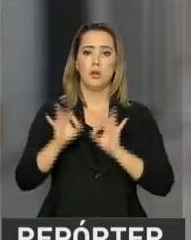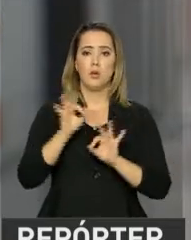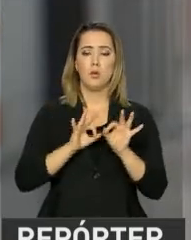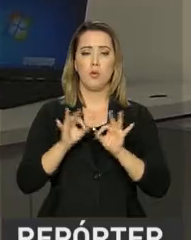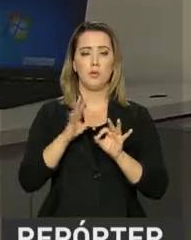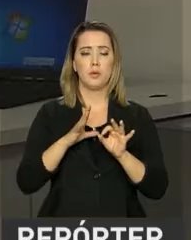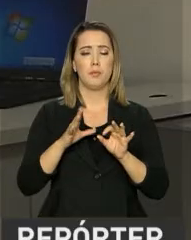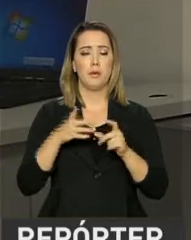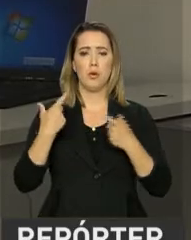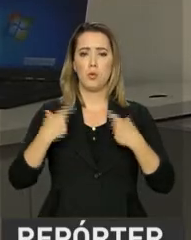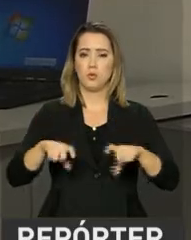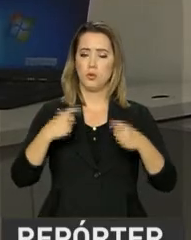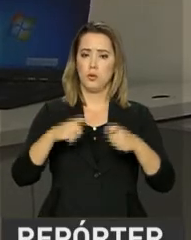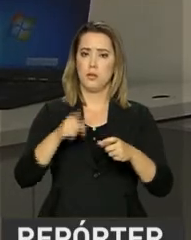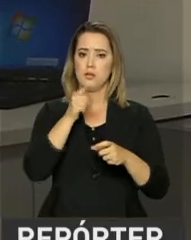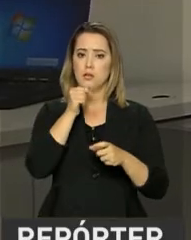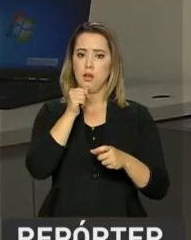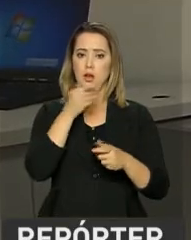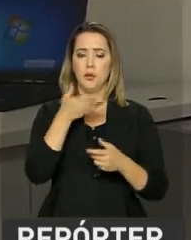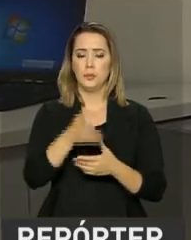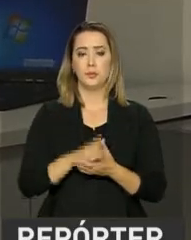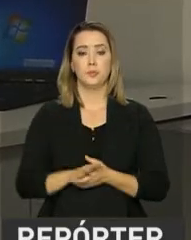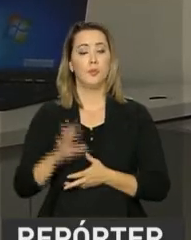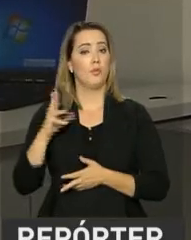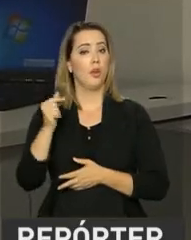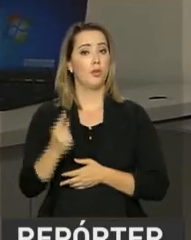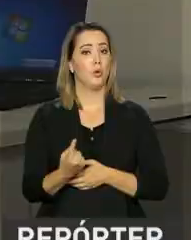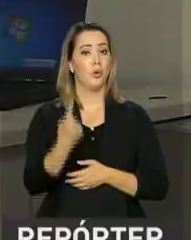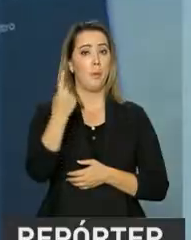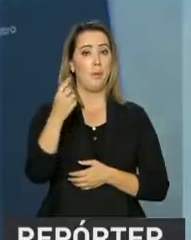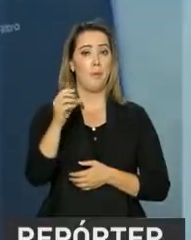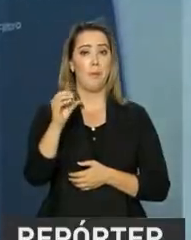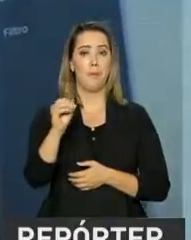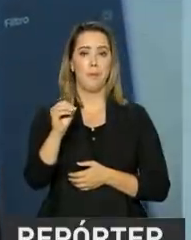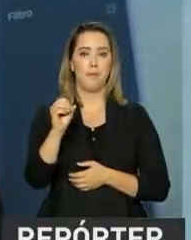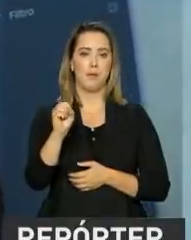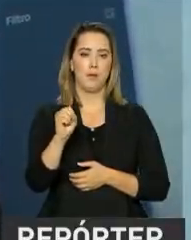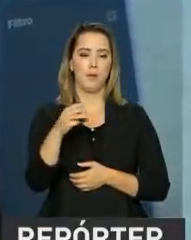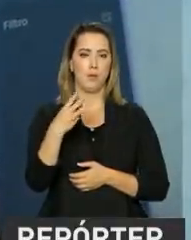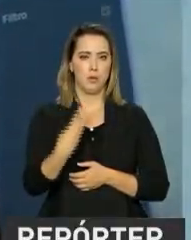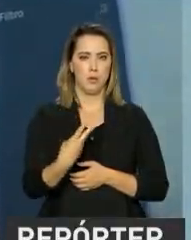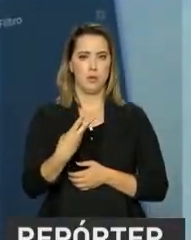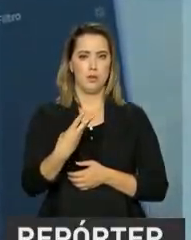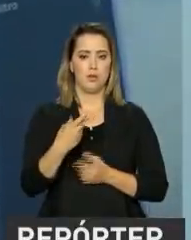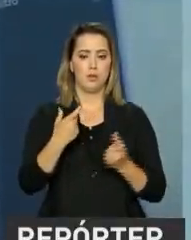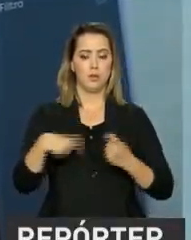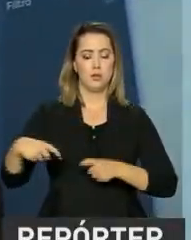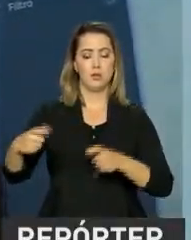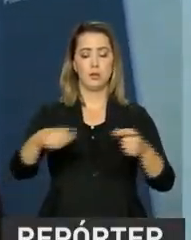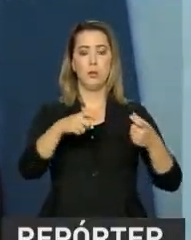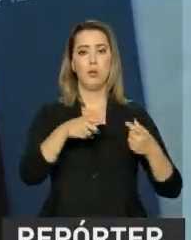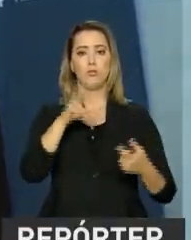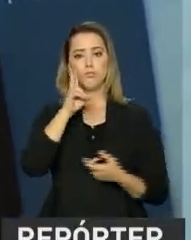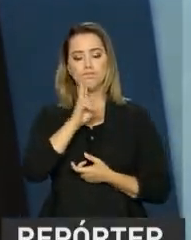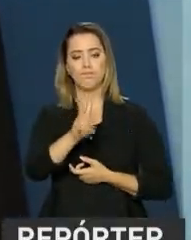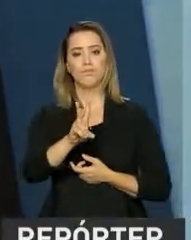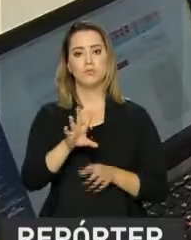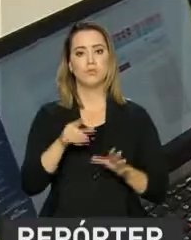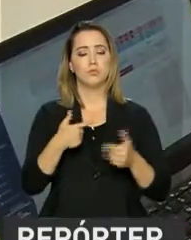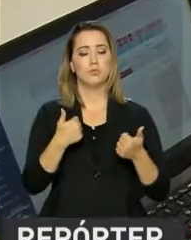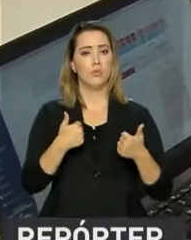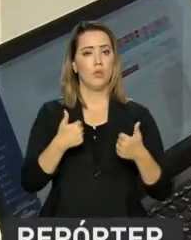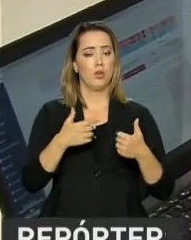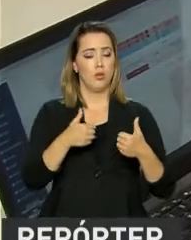com água ao todo mil e 83 unidades foram checados entre ministérios e empresas públicas e prédios